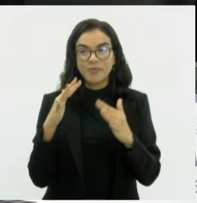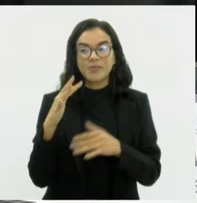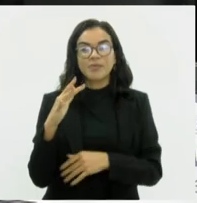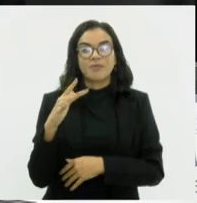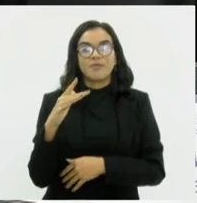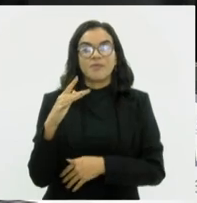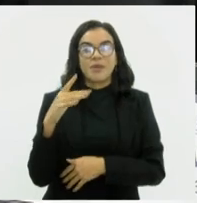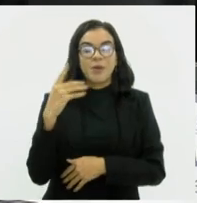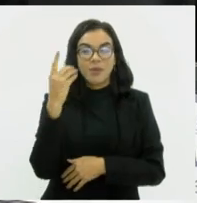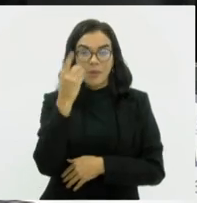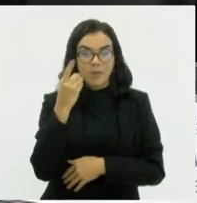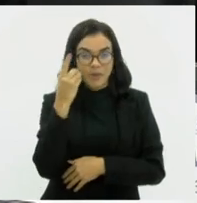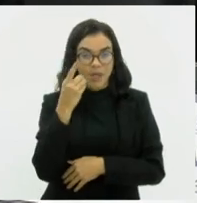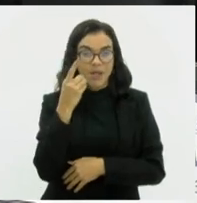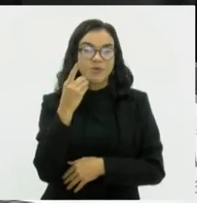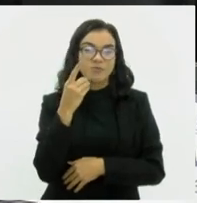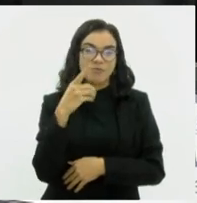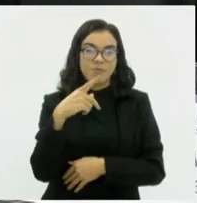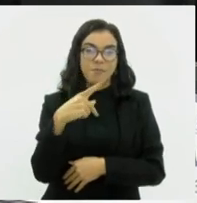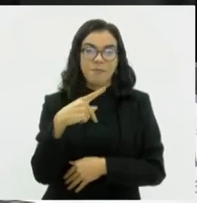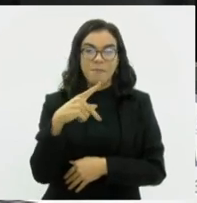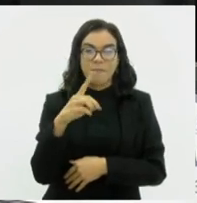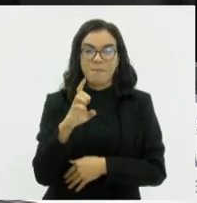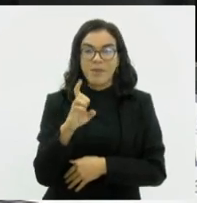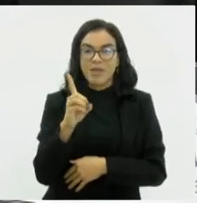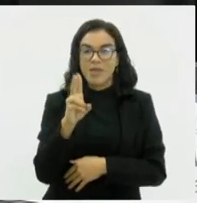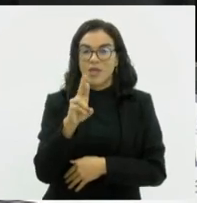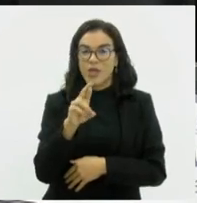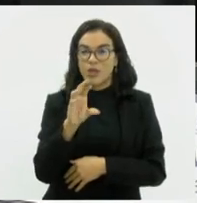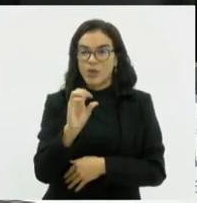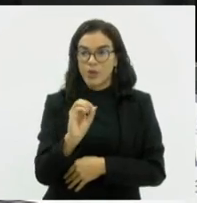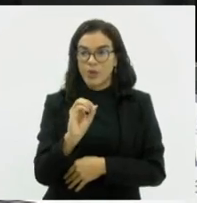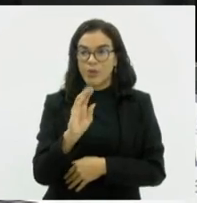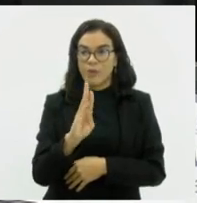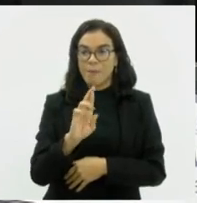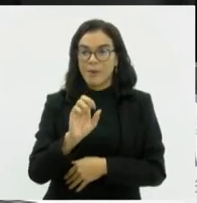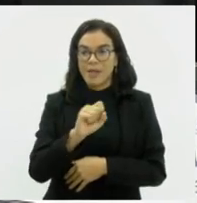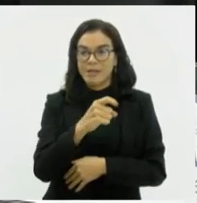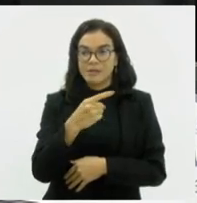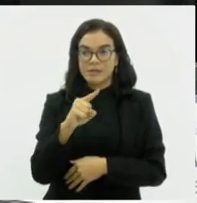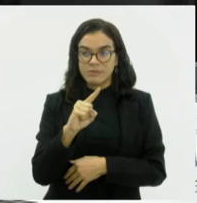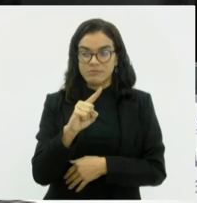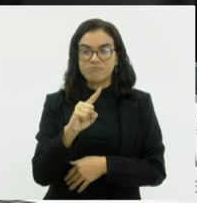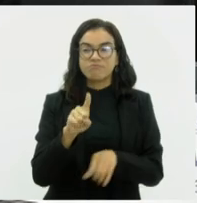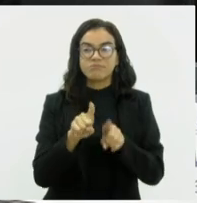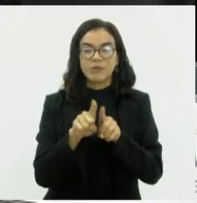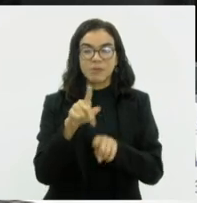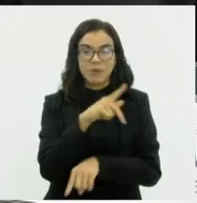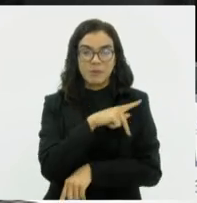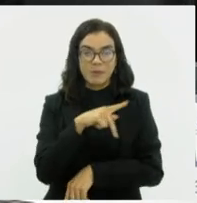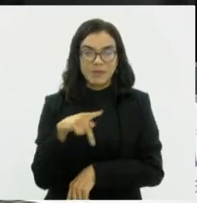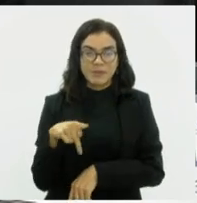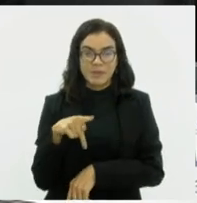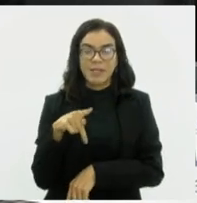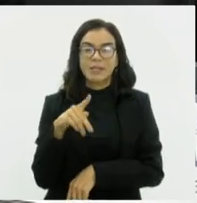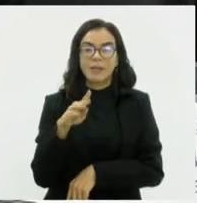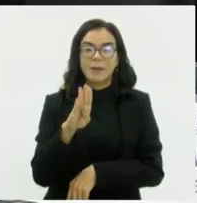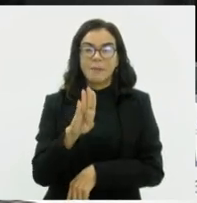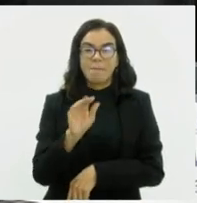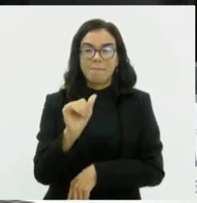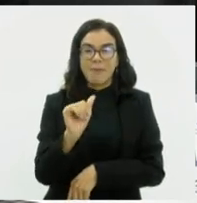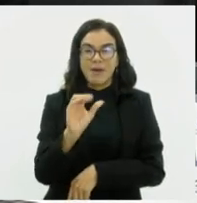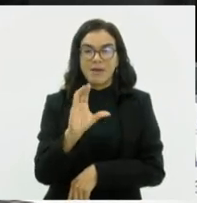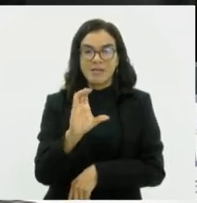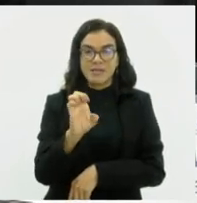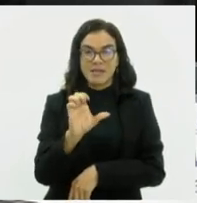Brazão, bem como todos os deputados aqui na figura do nosso presidente Bacelar, agradecer a todos